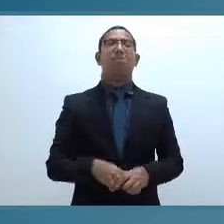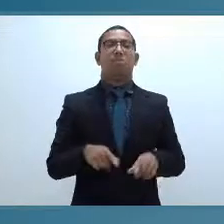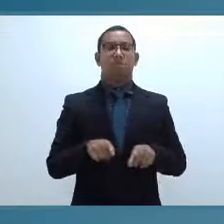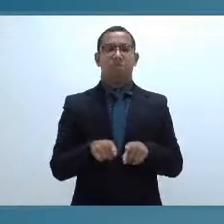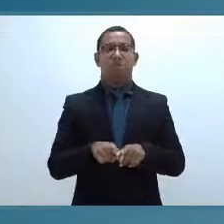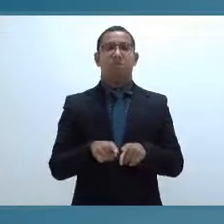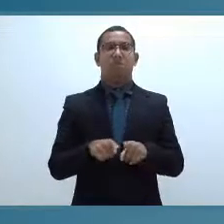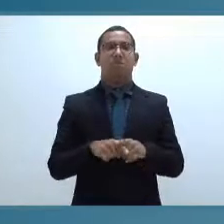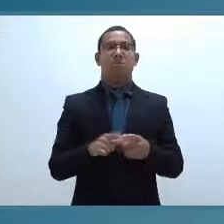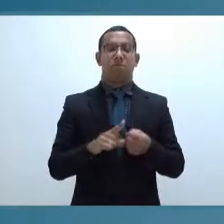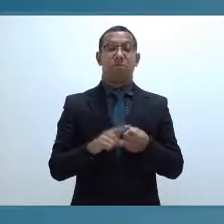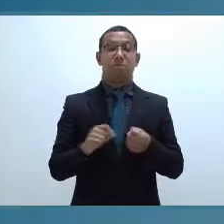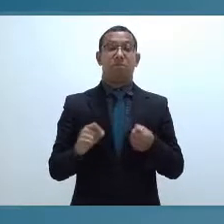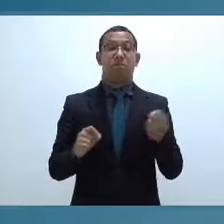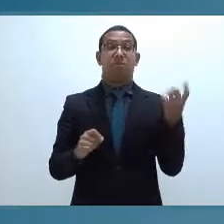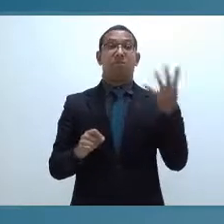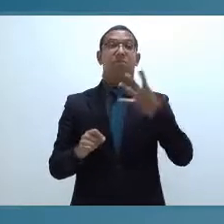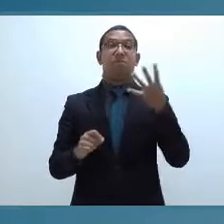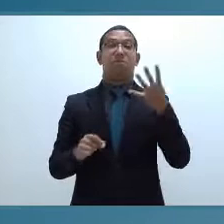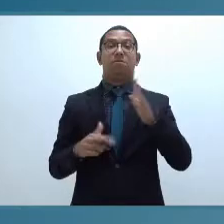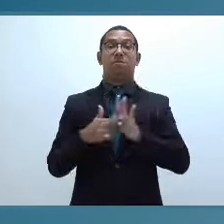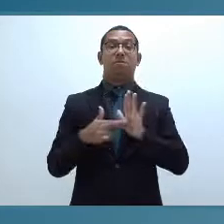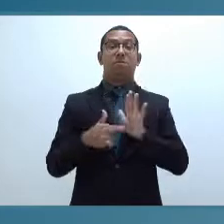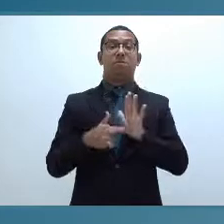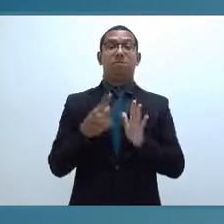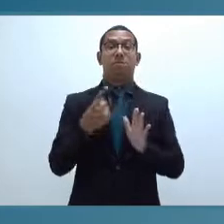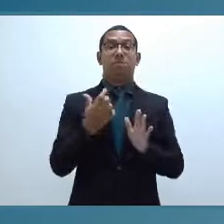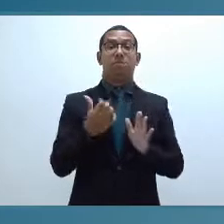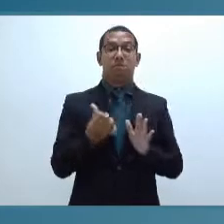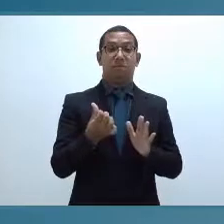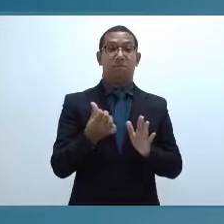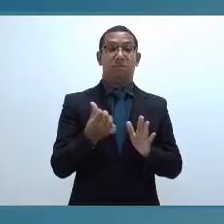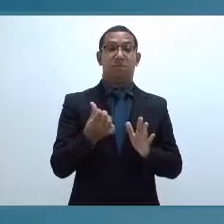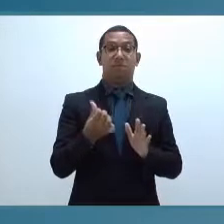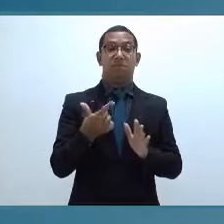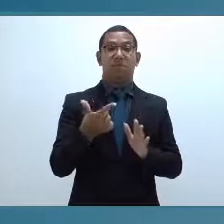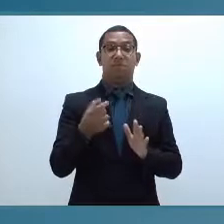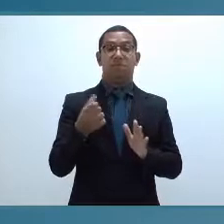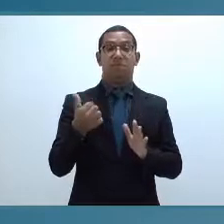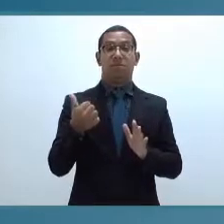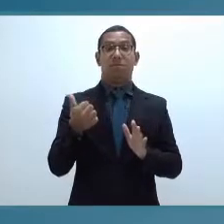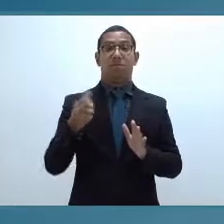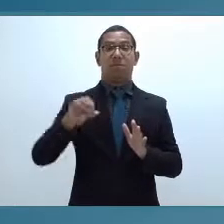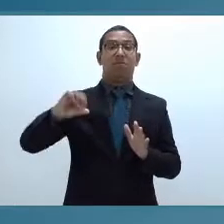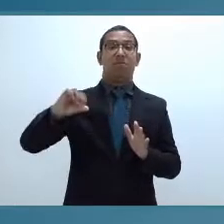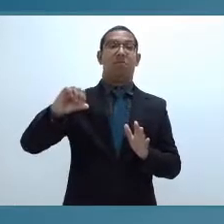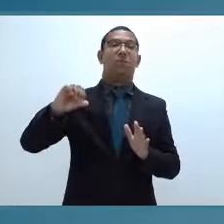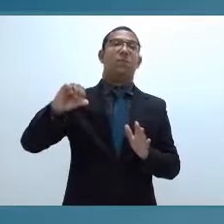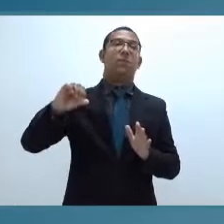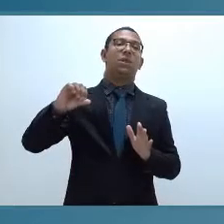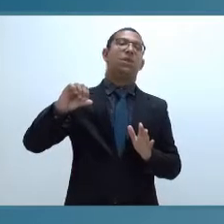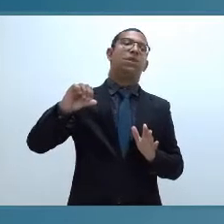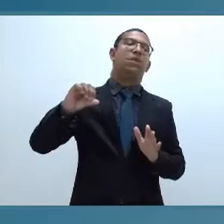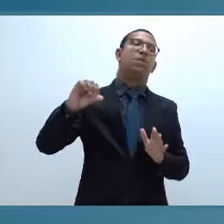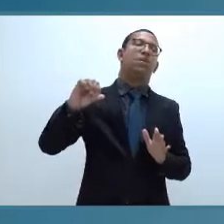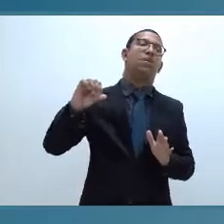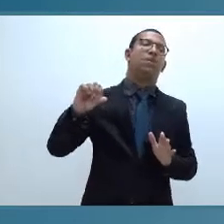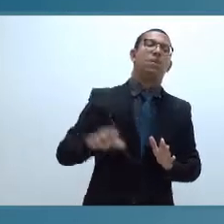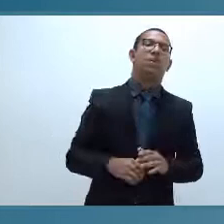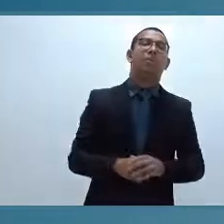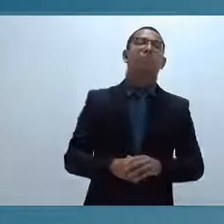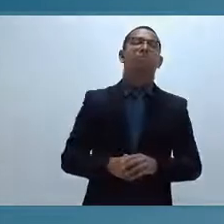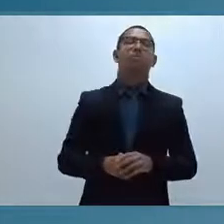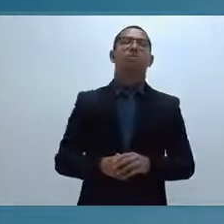no artigo 4º da Resolução 16/2009, esta Corregedoria de Justiça determinou a instrução do feito,